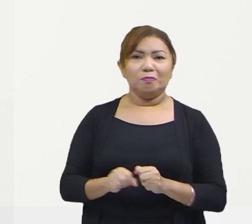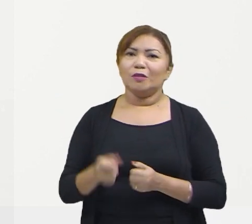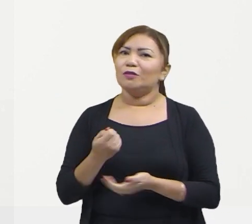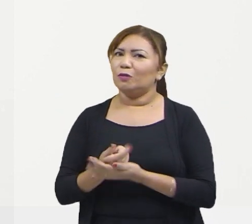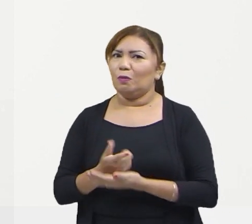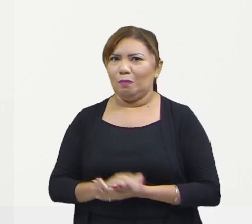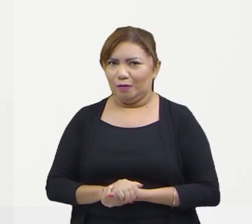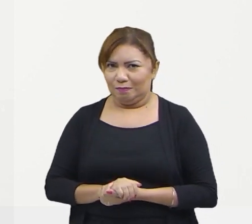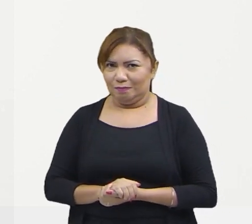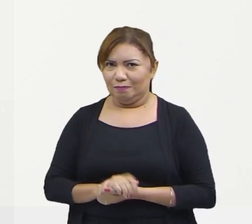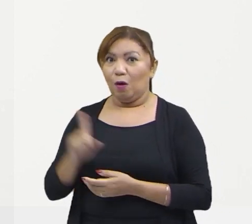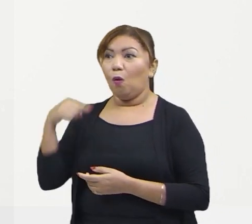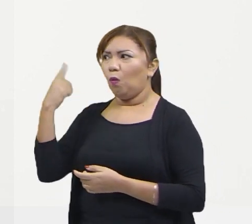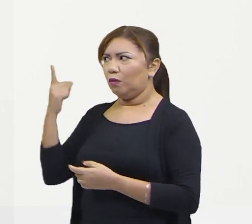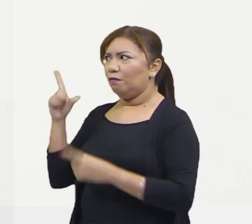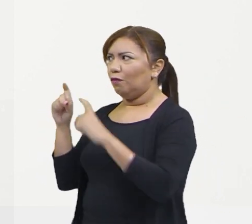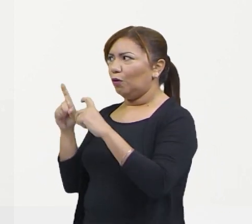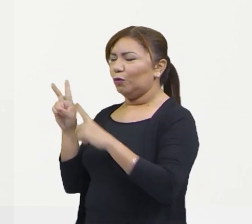imagem?